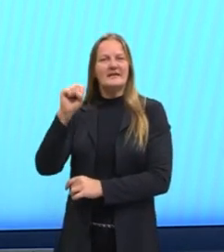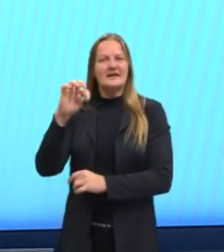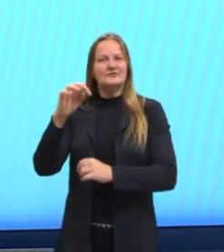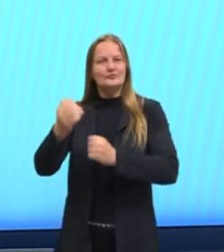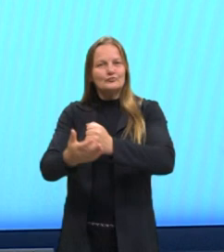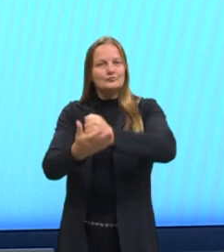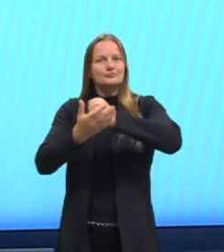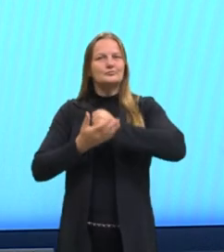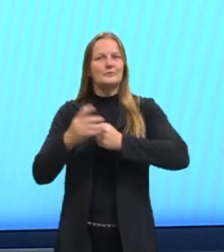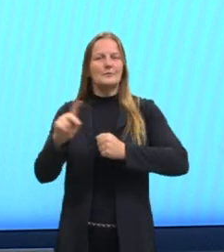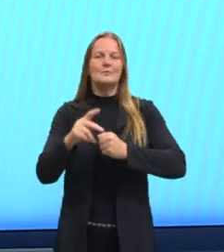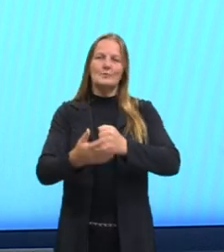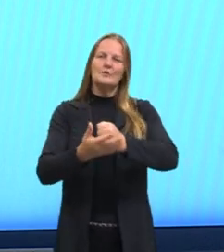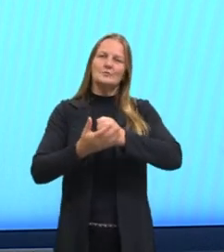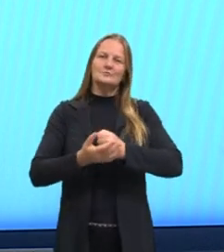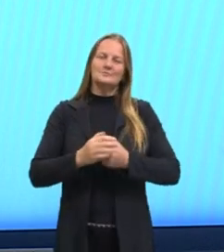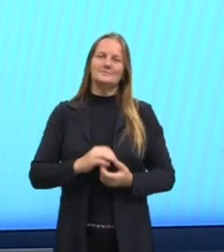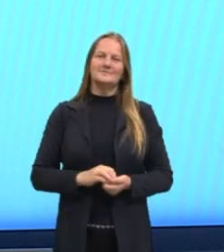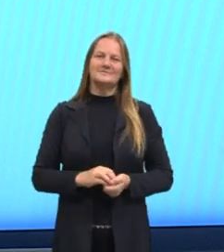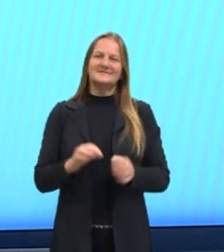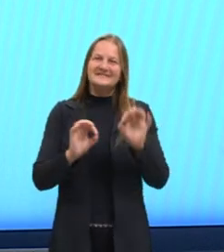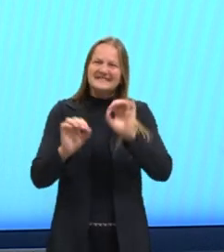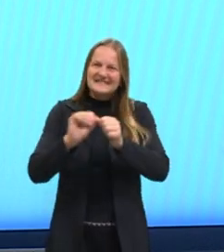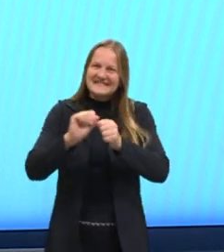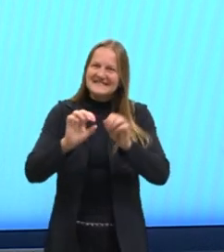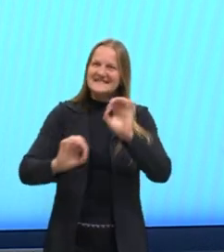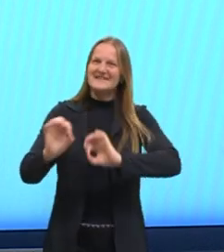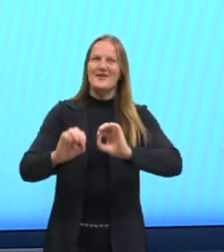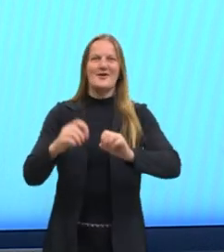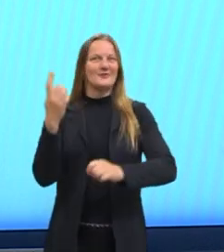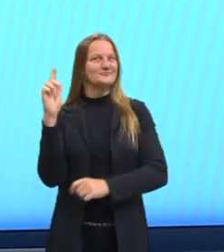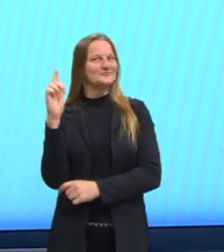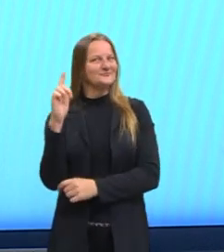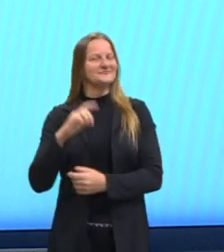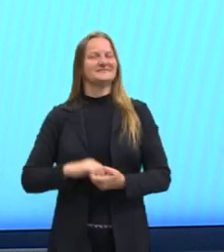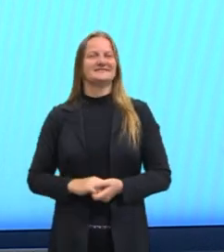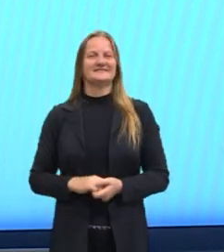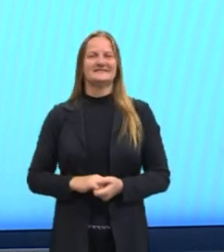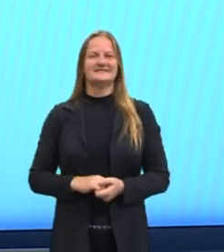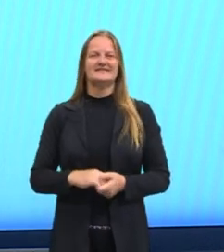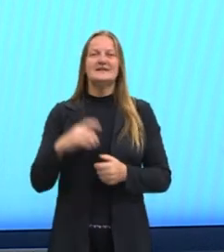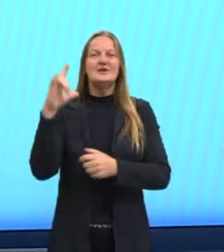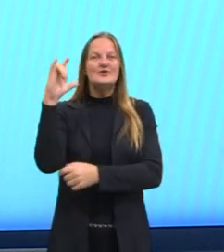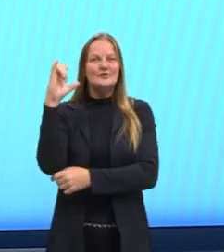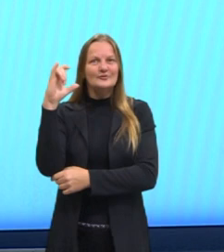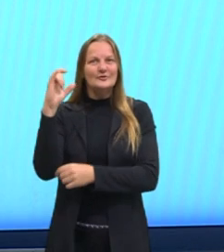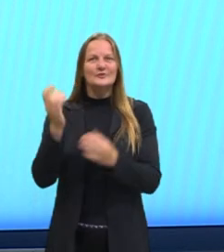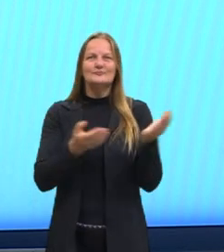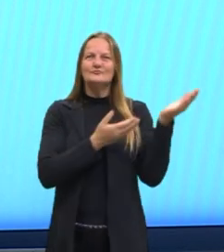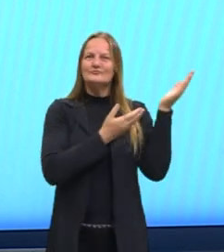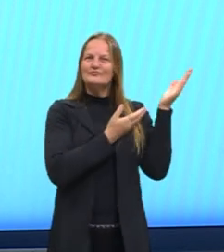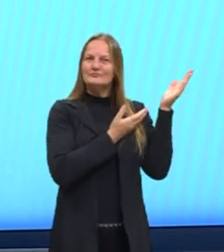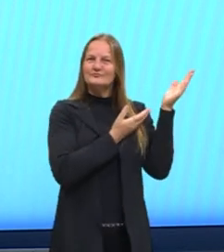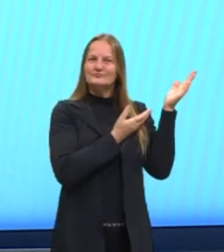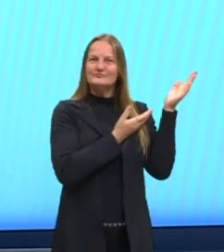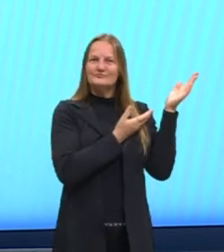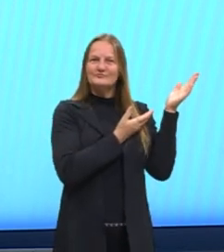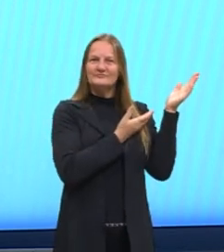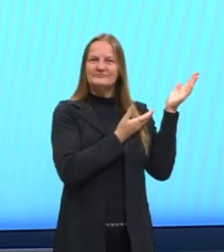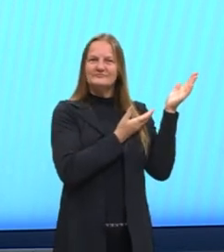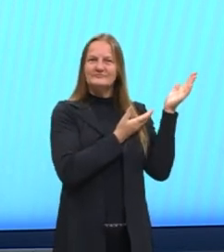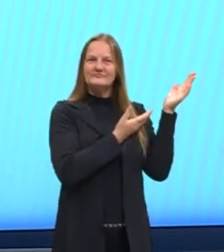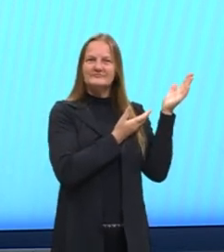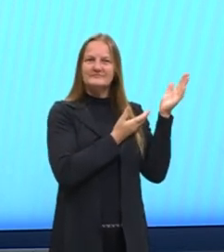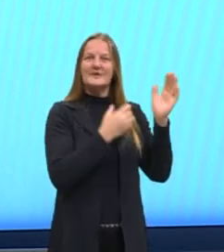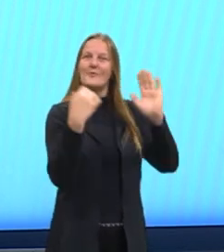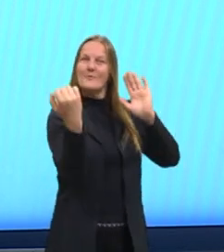professor que me dá um apoio aí para gente fazer as nossas aulas geografia né o Instagram ali Douglas Romeo né@Douglas